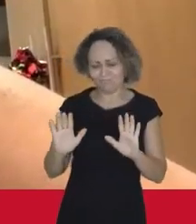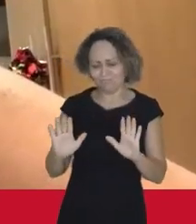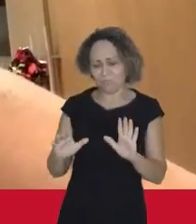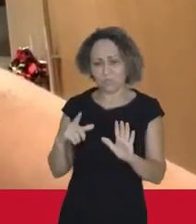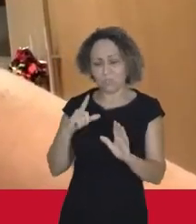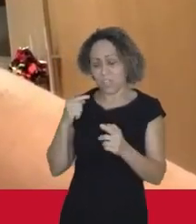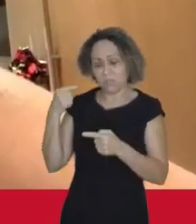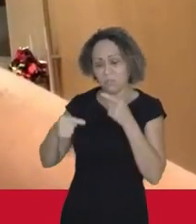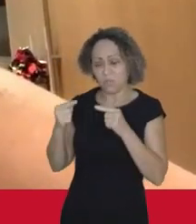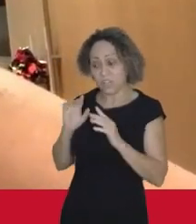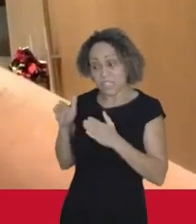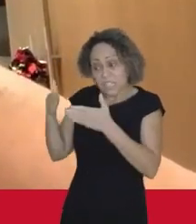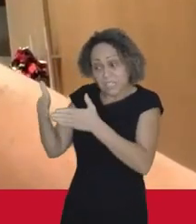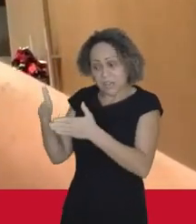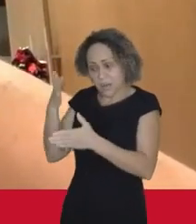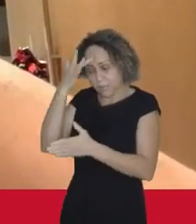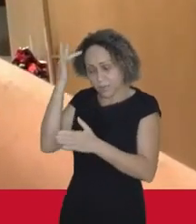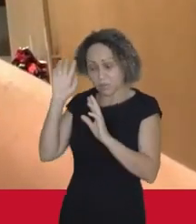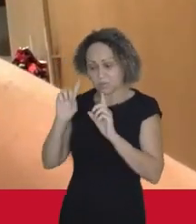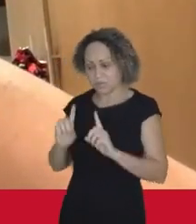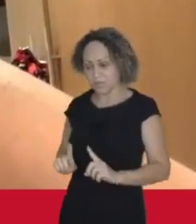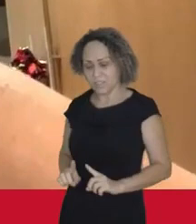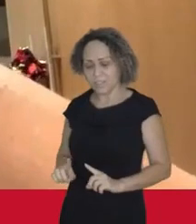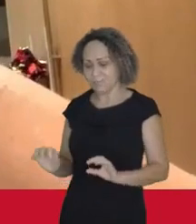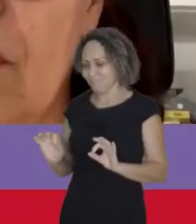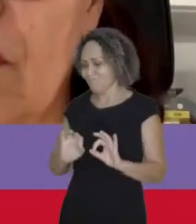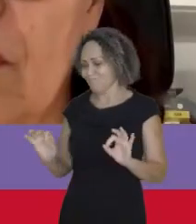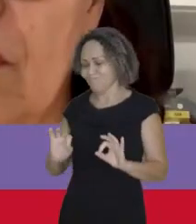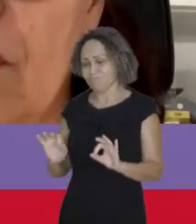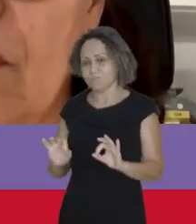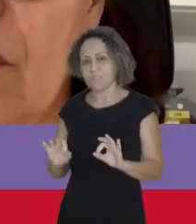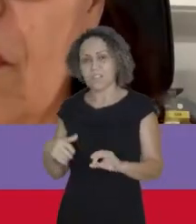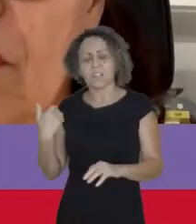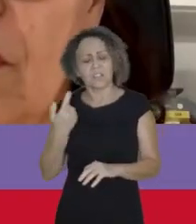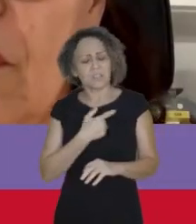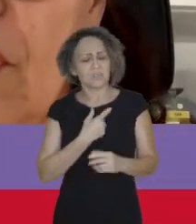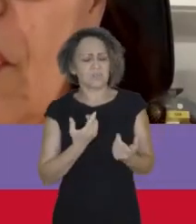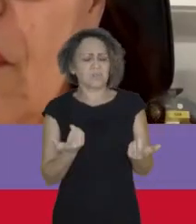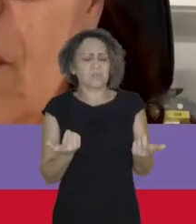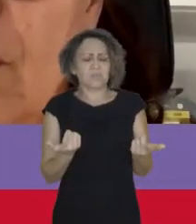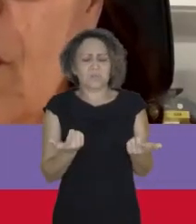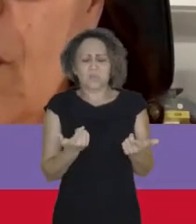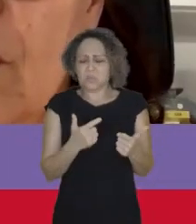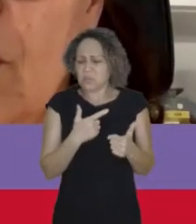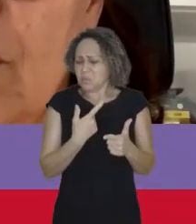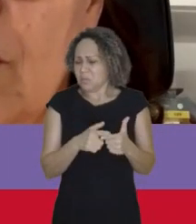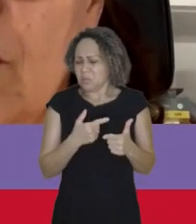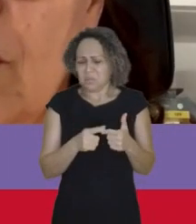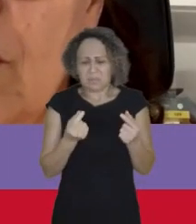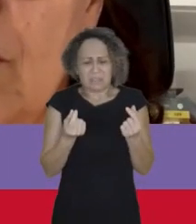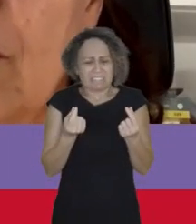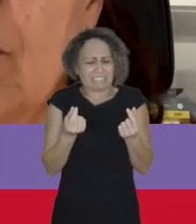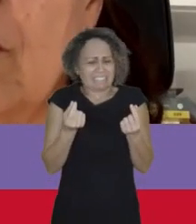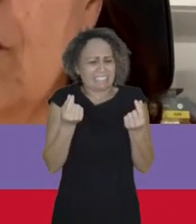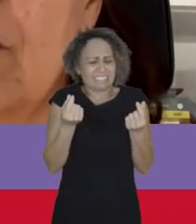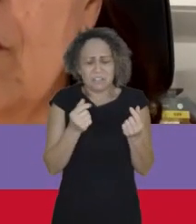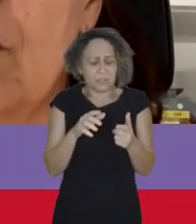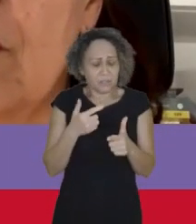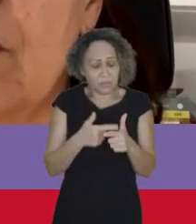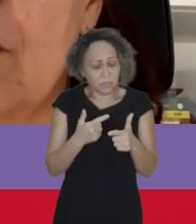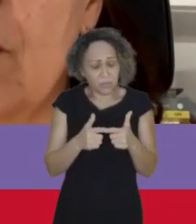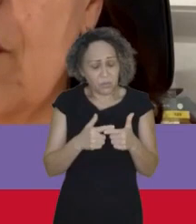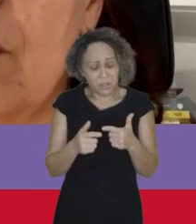e atenção à pessoa com deficiência, e a gente vive uma crise de valores no país, né? São